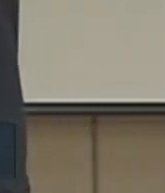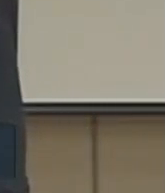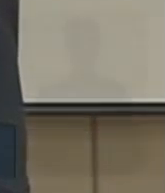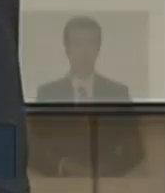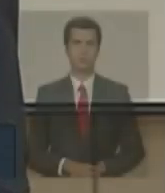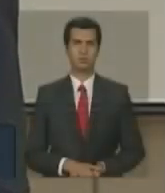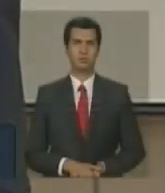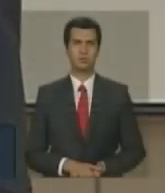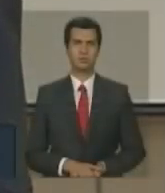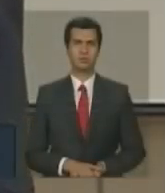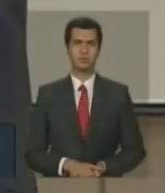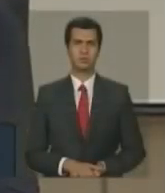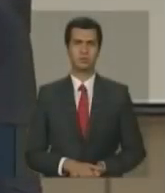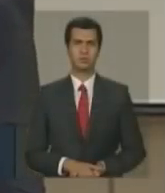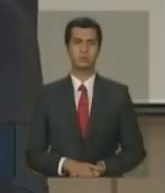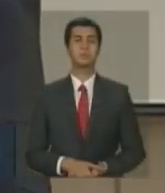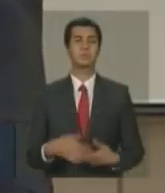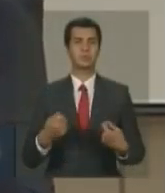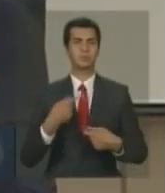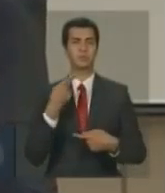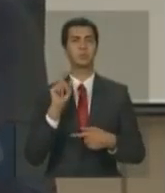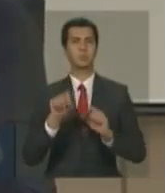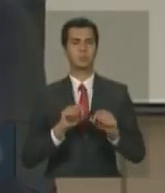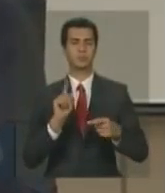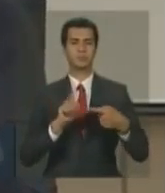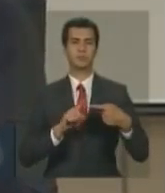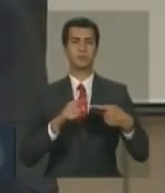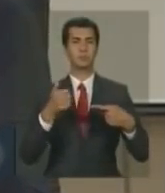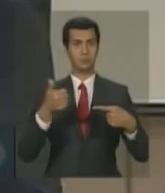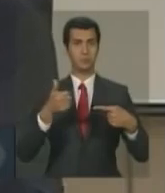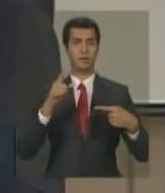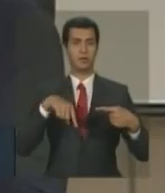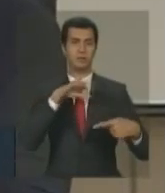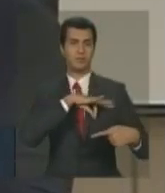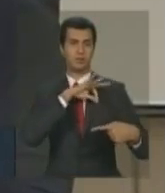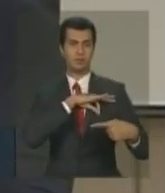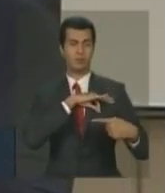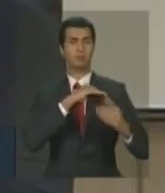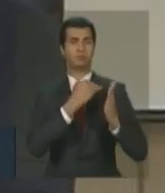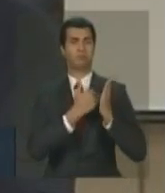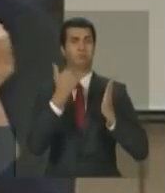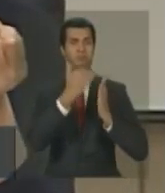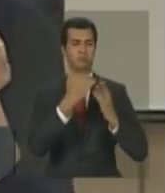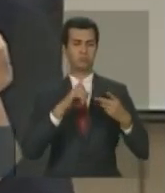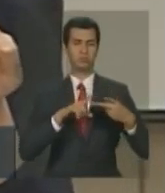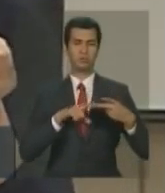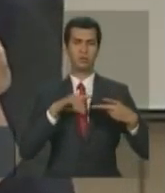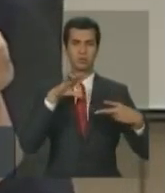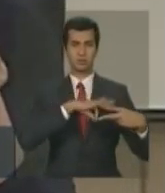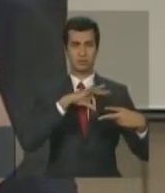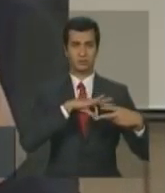Eu acho que vale a pena citar. Primeiro, valorização do salário mínimo, programas de transferência de renda,